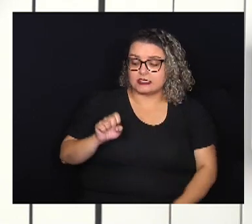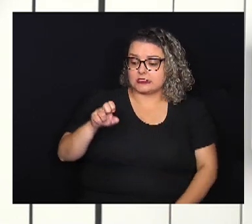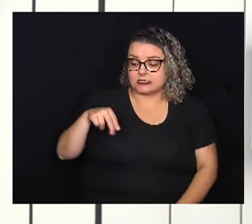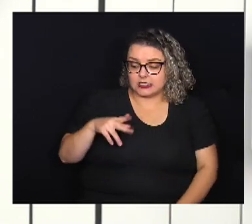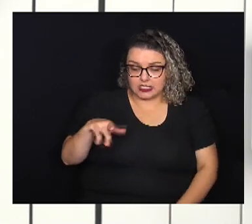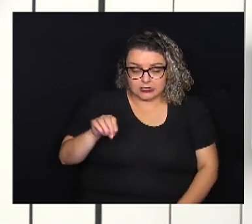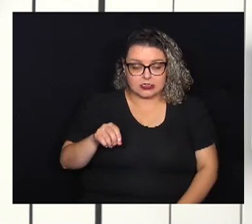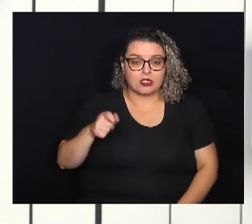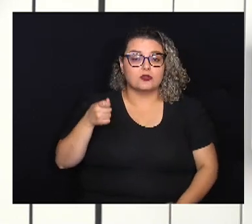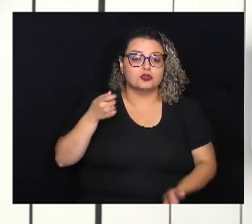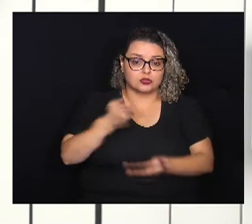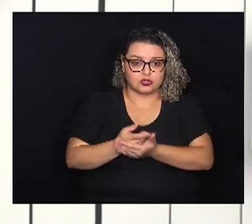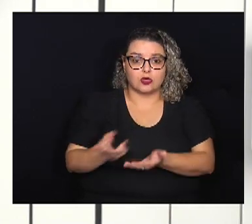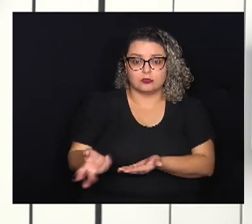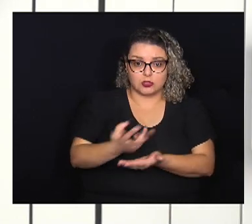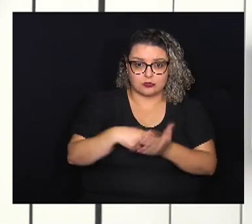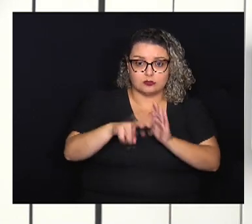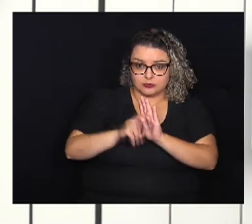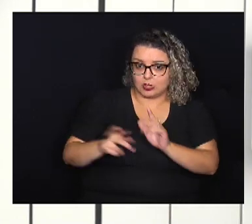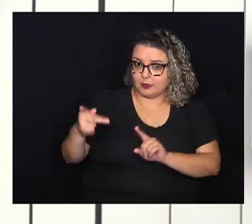contribuição previdenciária